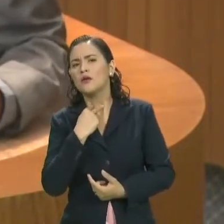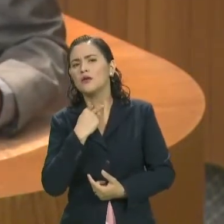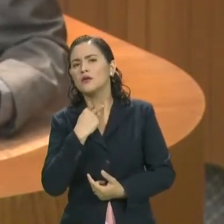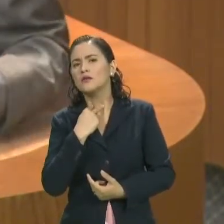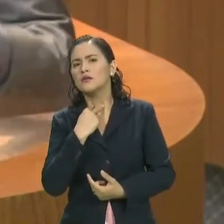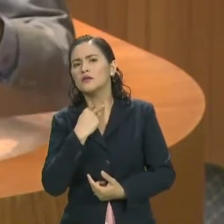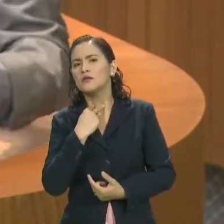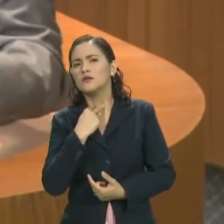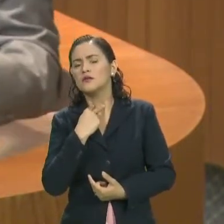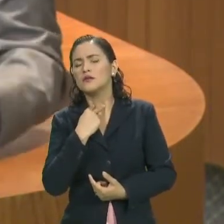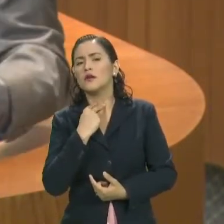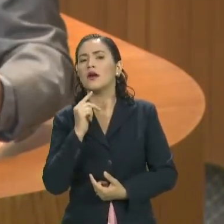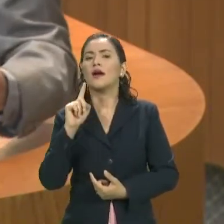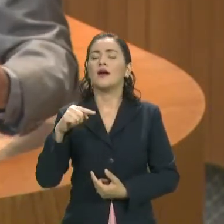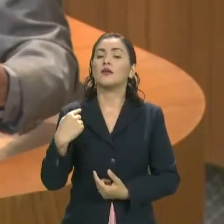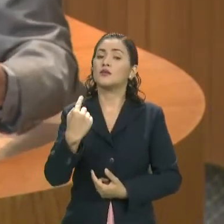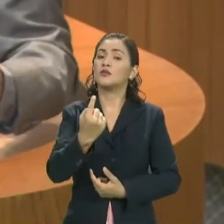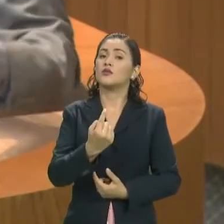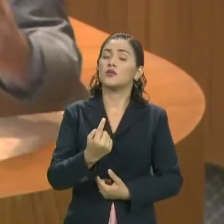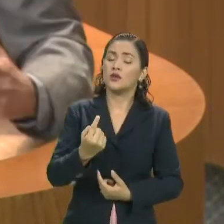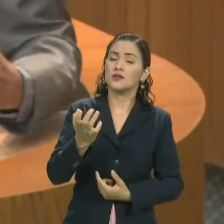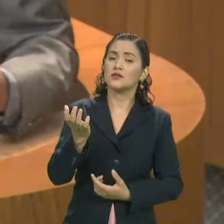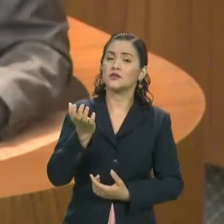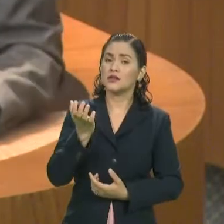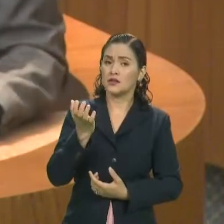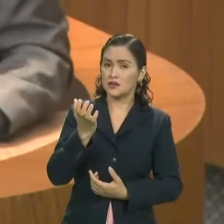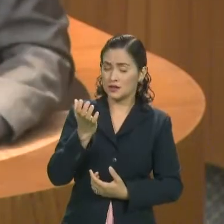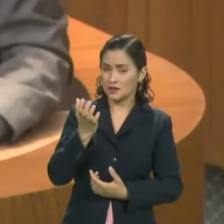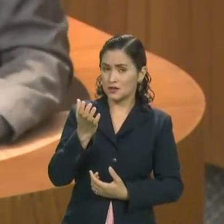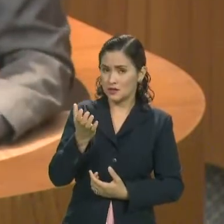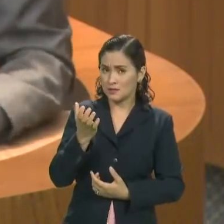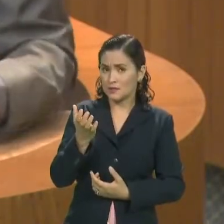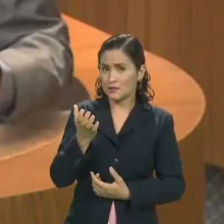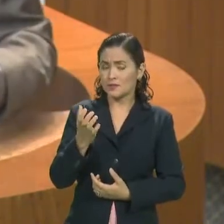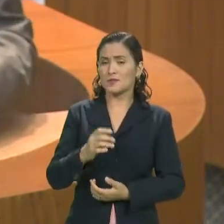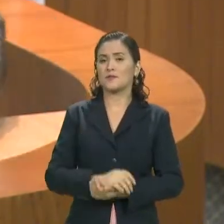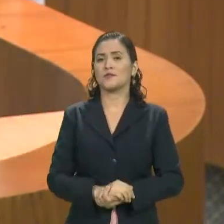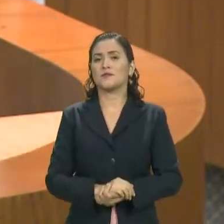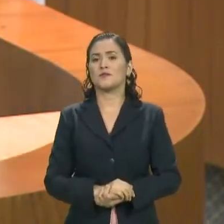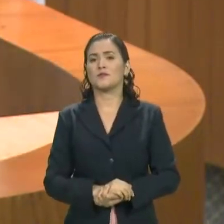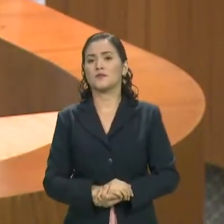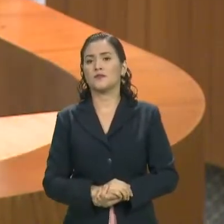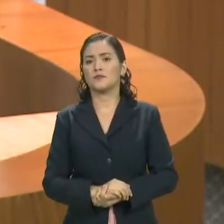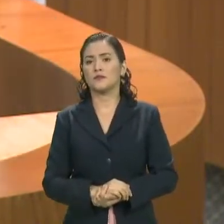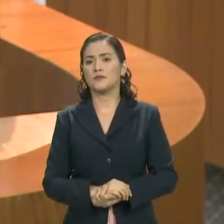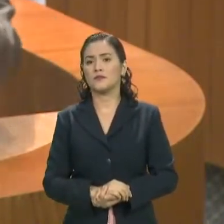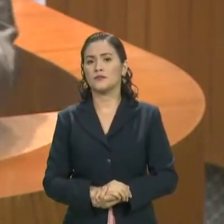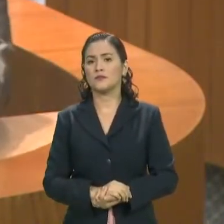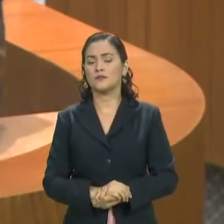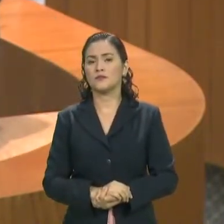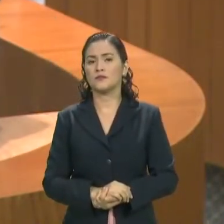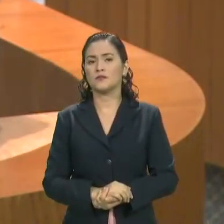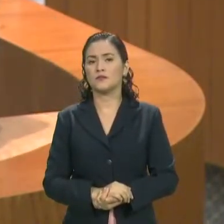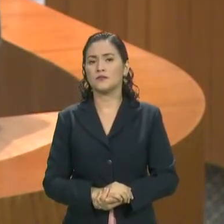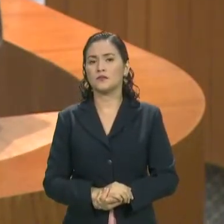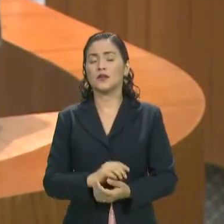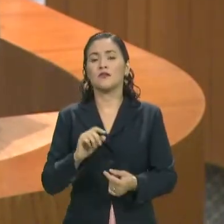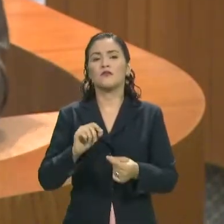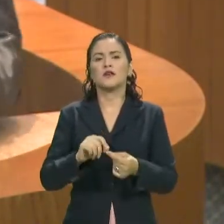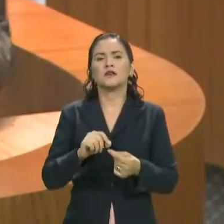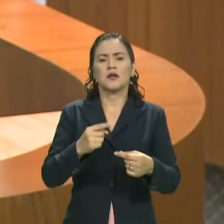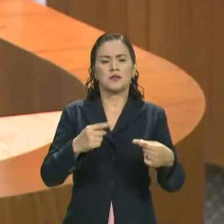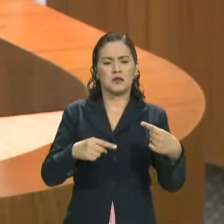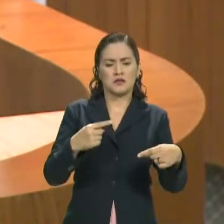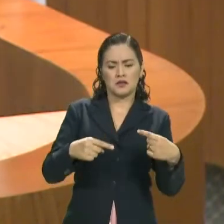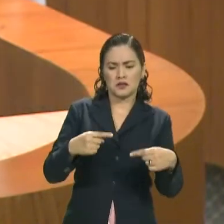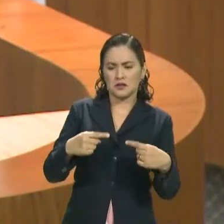O que não pode a gente querer, ou nós queremos fazermos um embate que dizer que